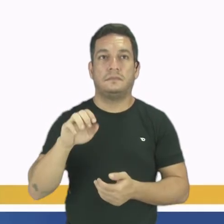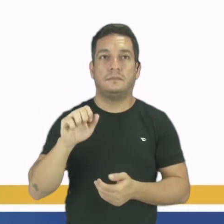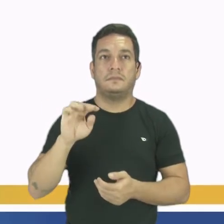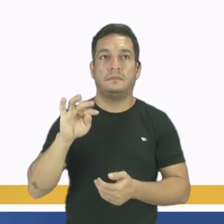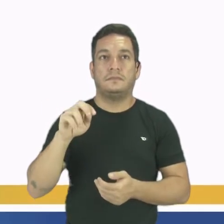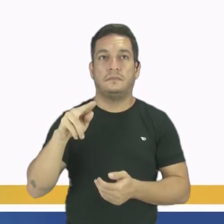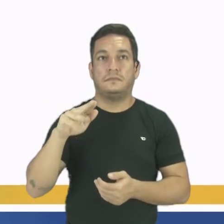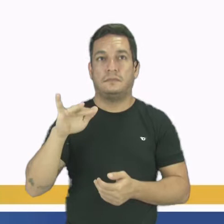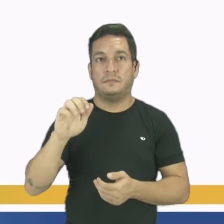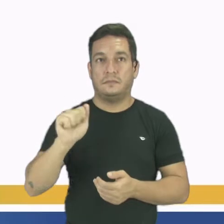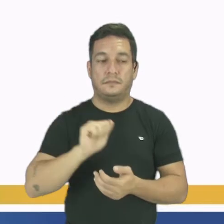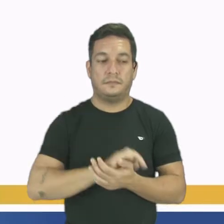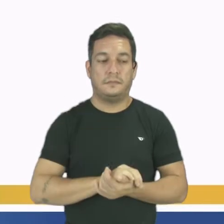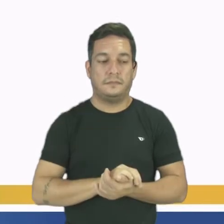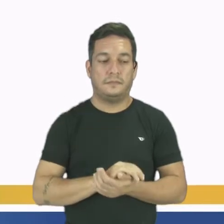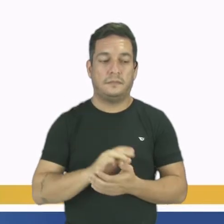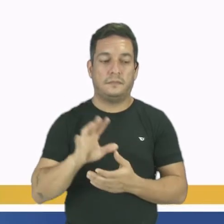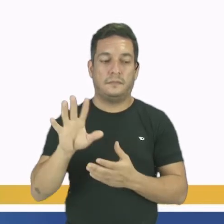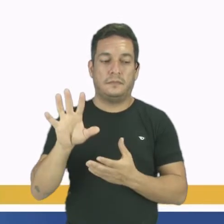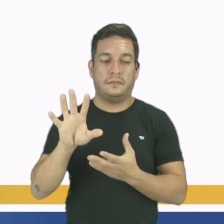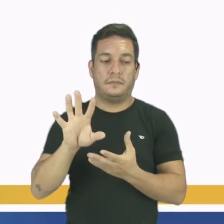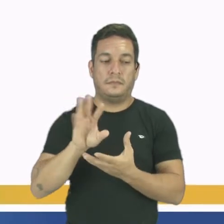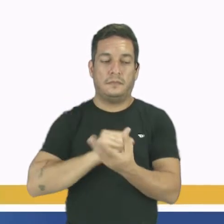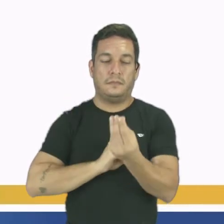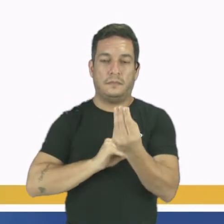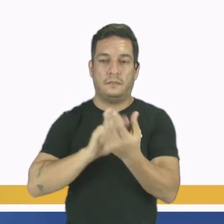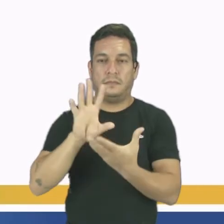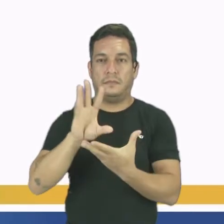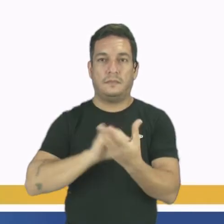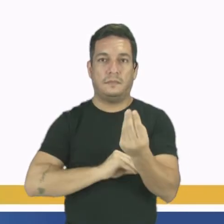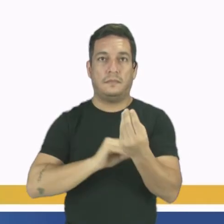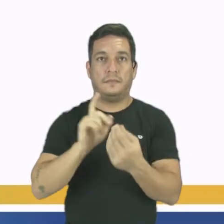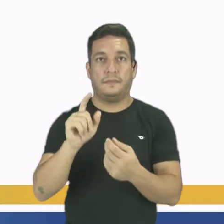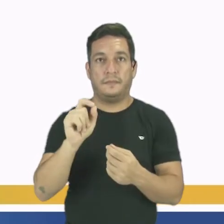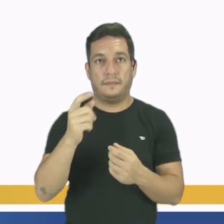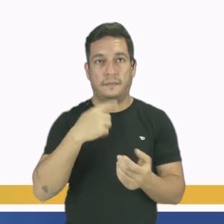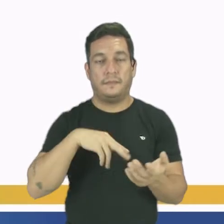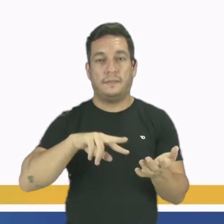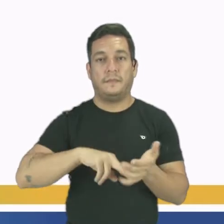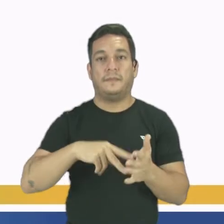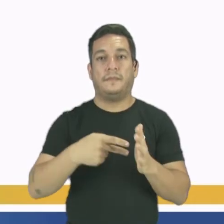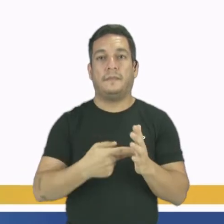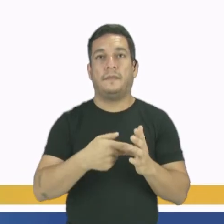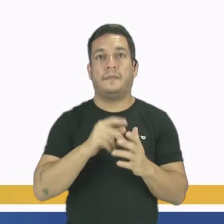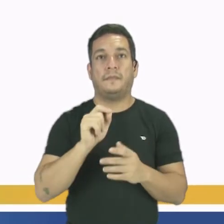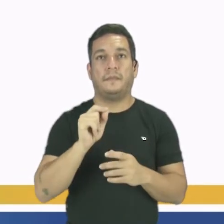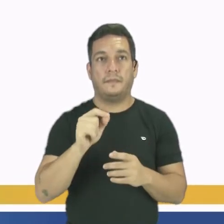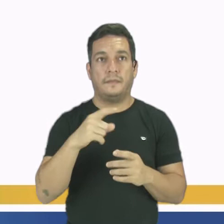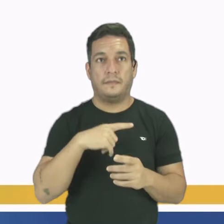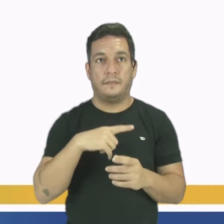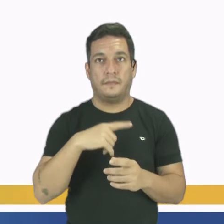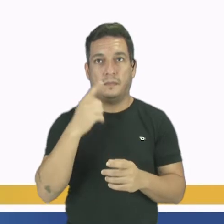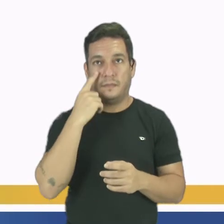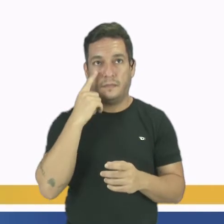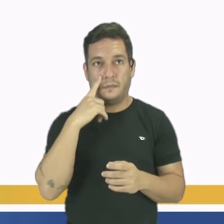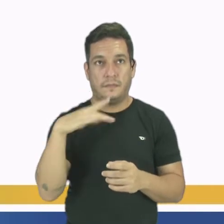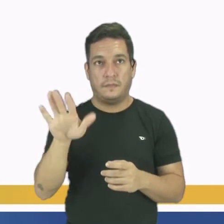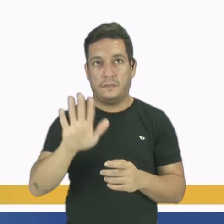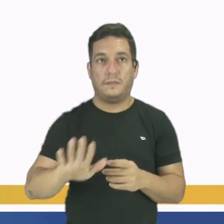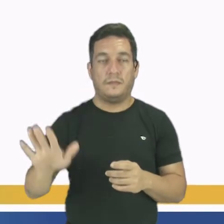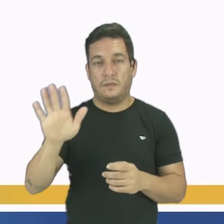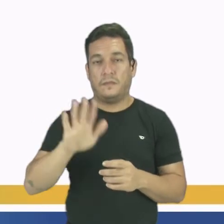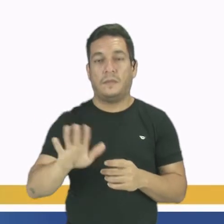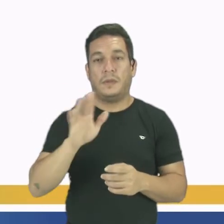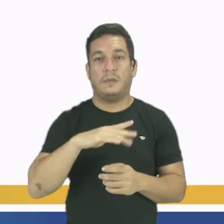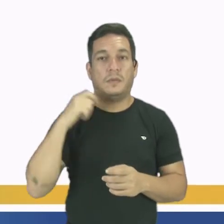Metonímia. A metonímia é a transposição de significados considerando parte pelo todo,